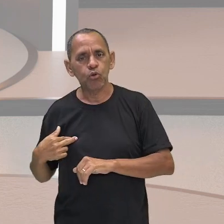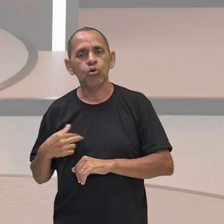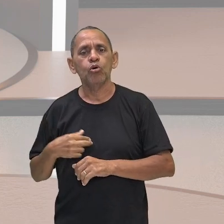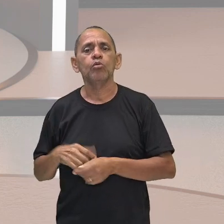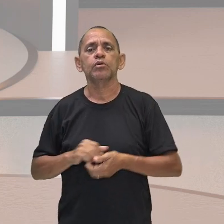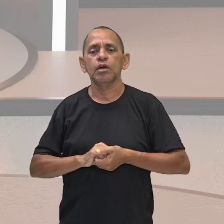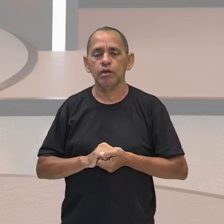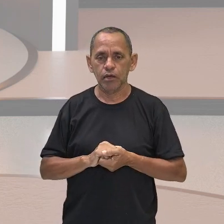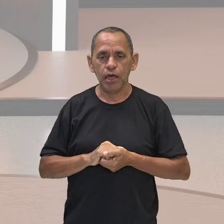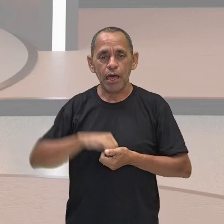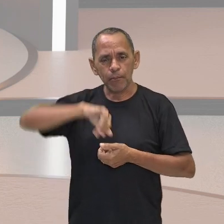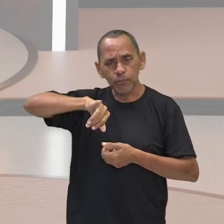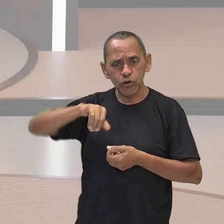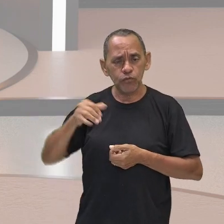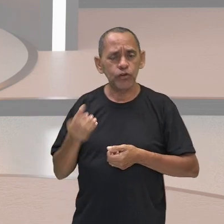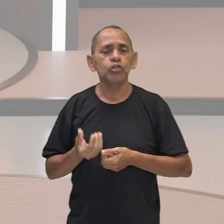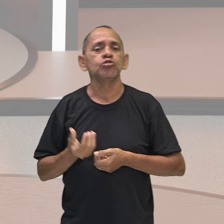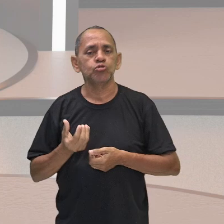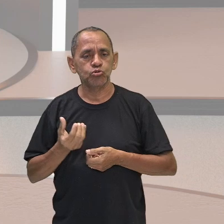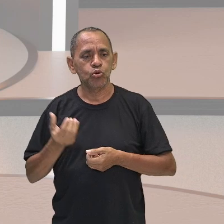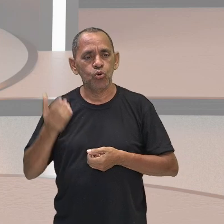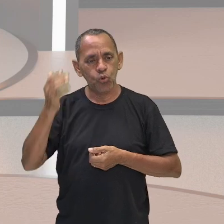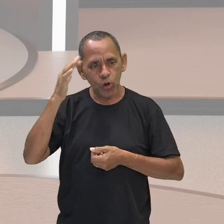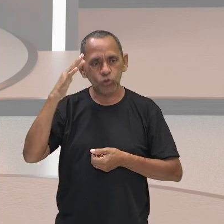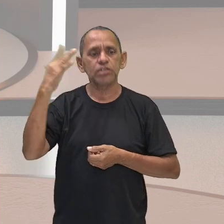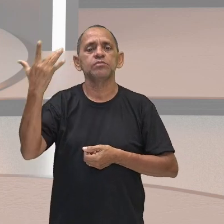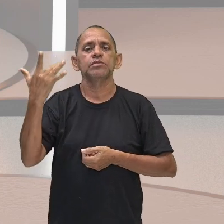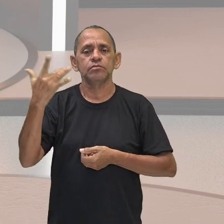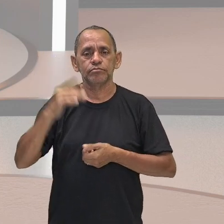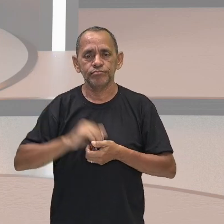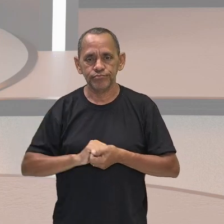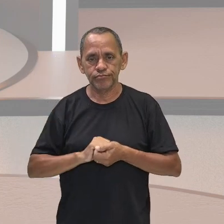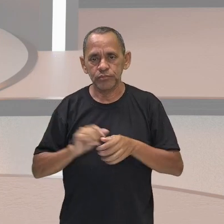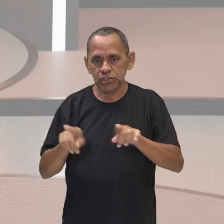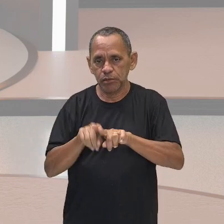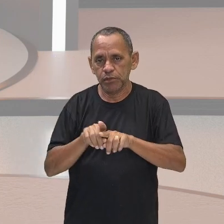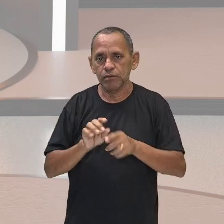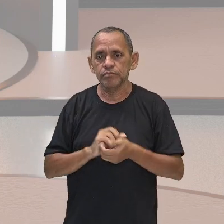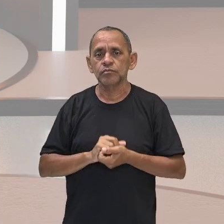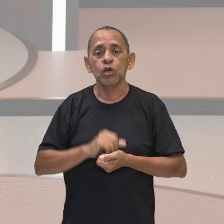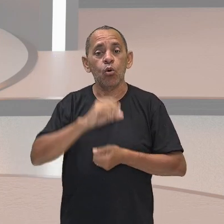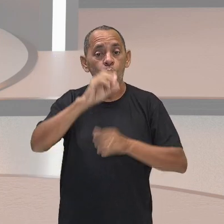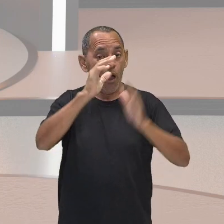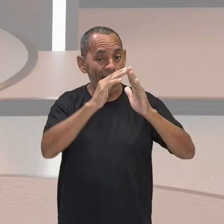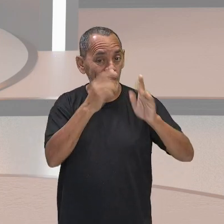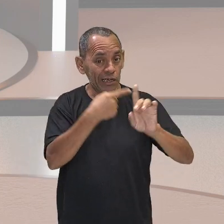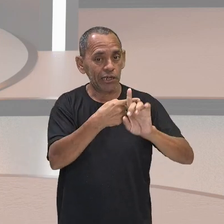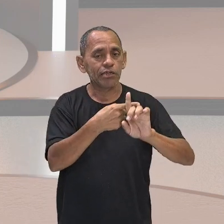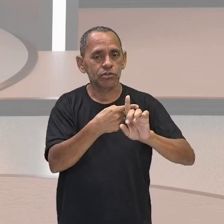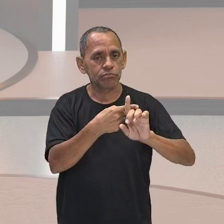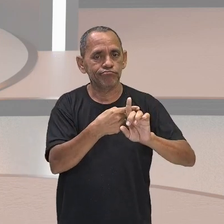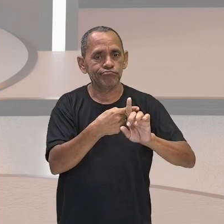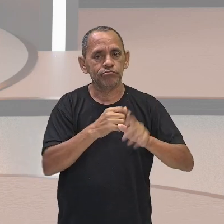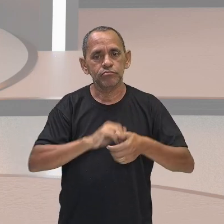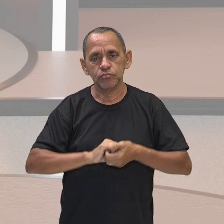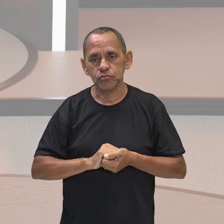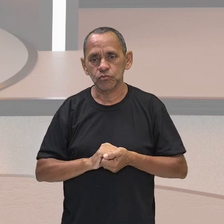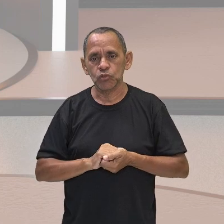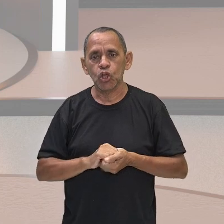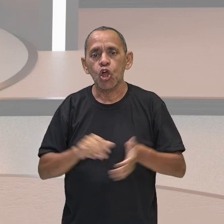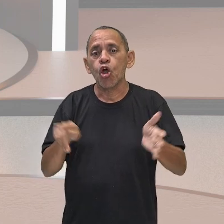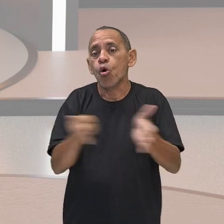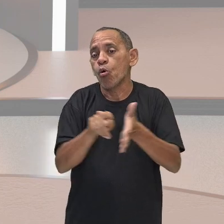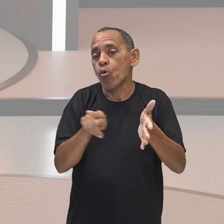proveito, então, dessa situação. Porque tu imagina, agora tu tá mexendo com quem? Com a igreja. Agora, um detalhe importante, o próprio Dom